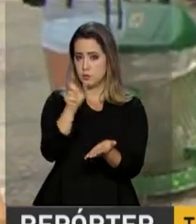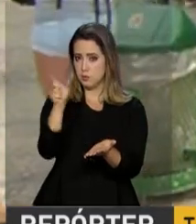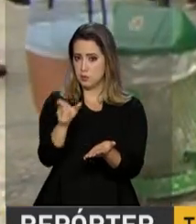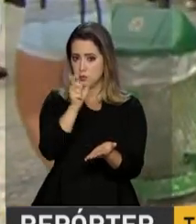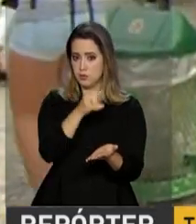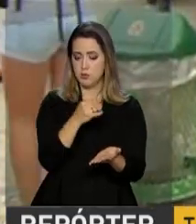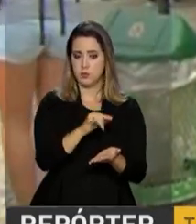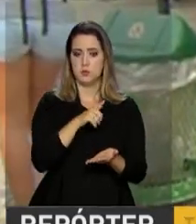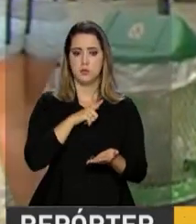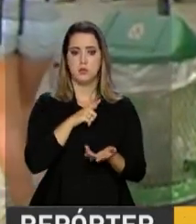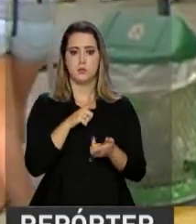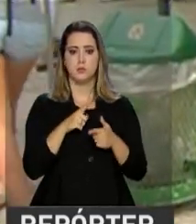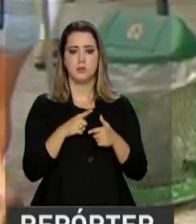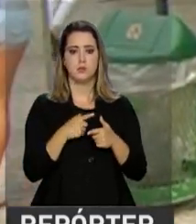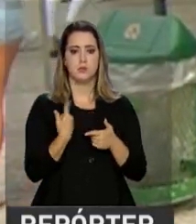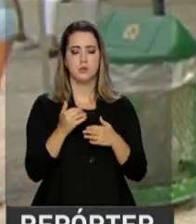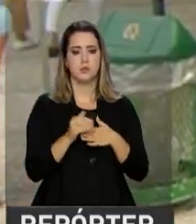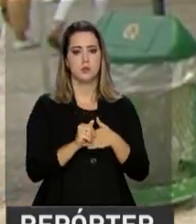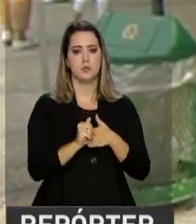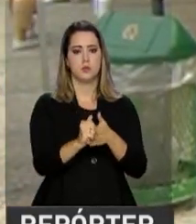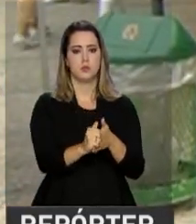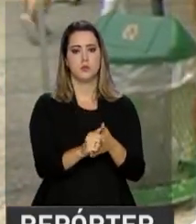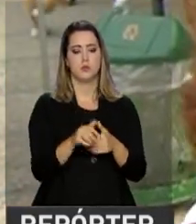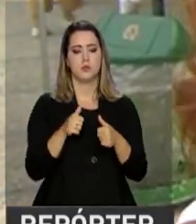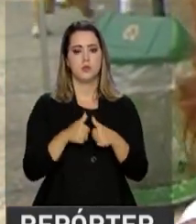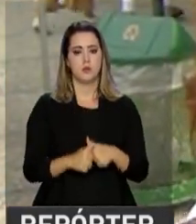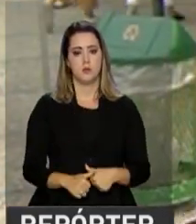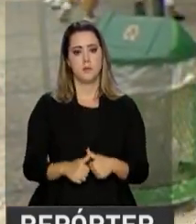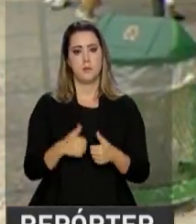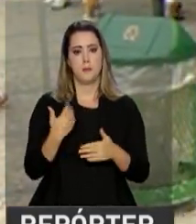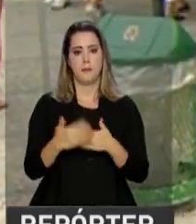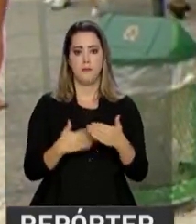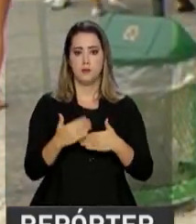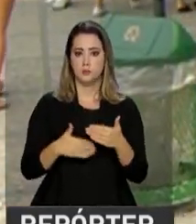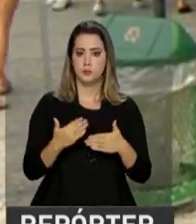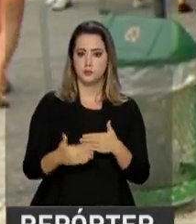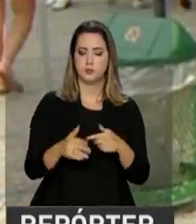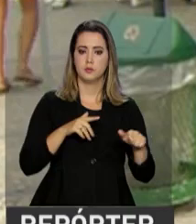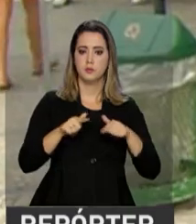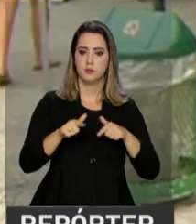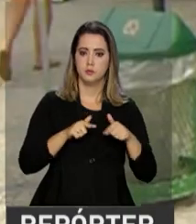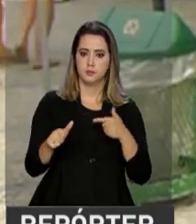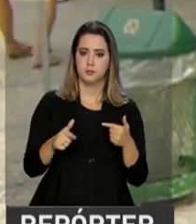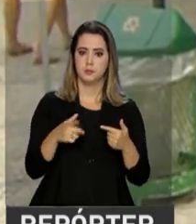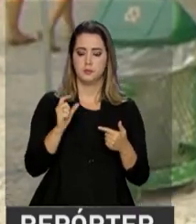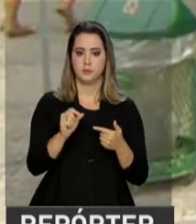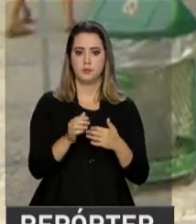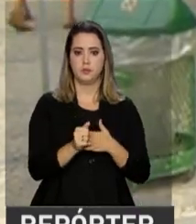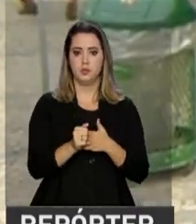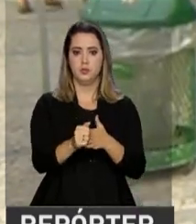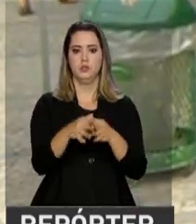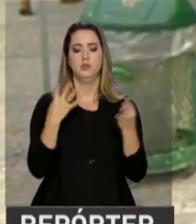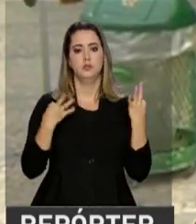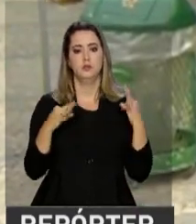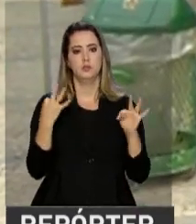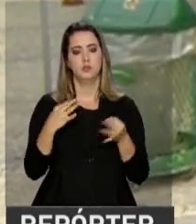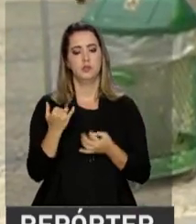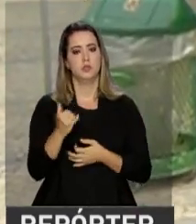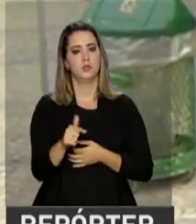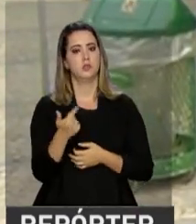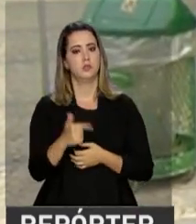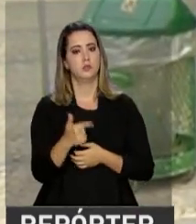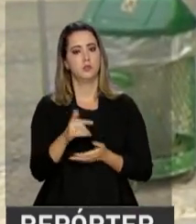algum caso de guia que esteja desenvolvendo atividade de guia de turismo sem